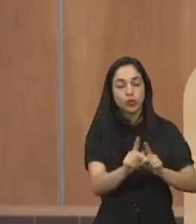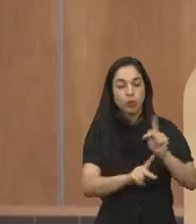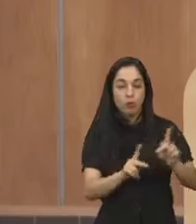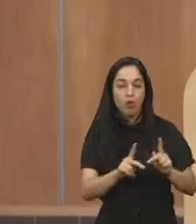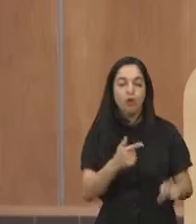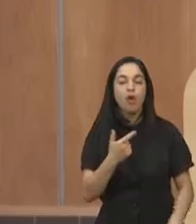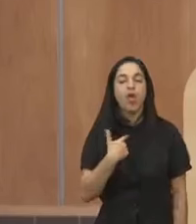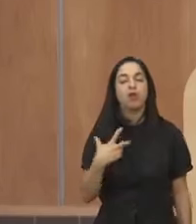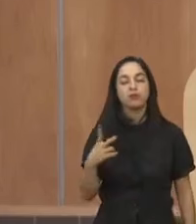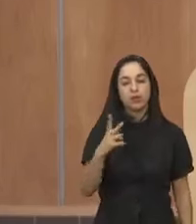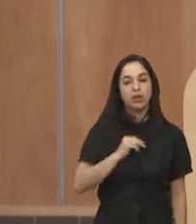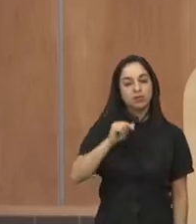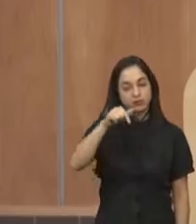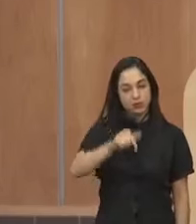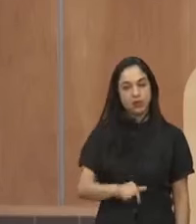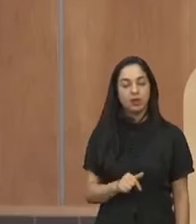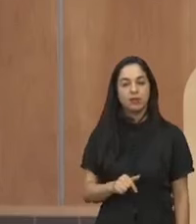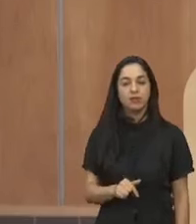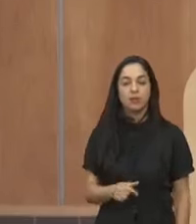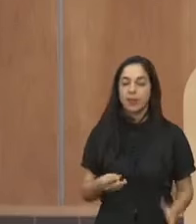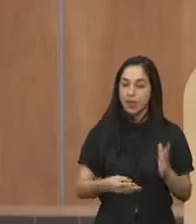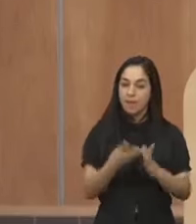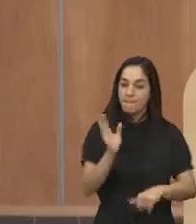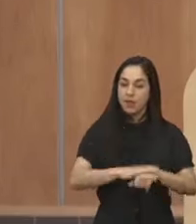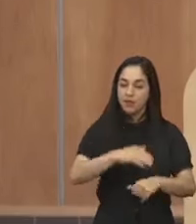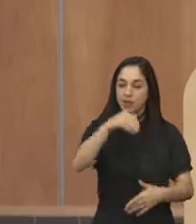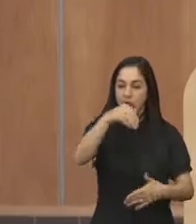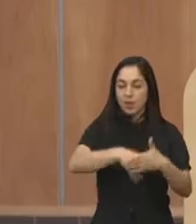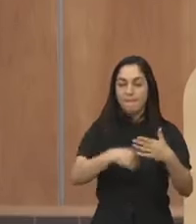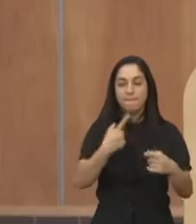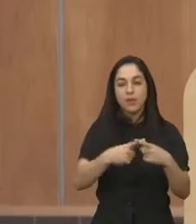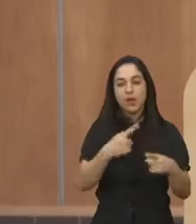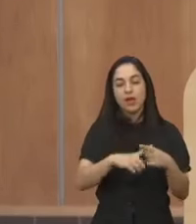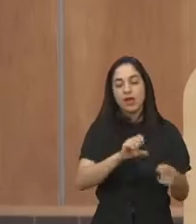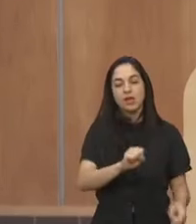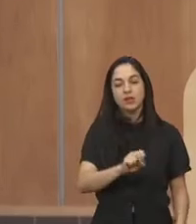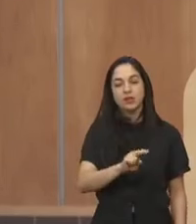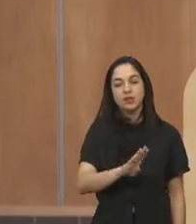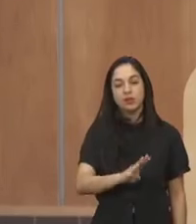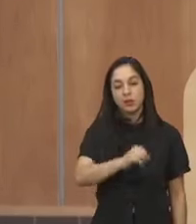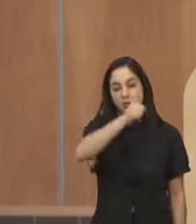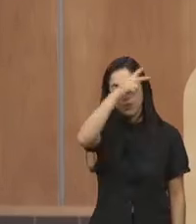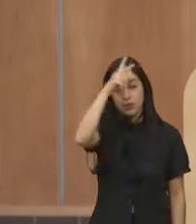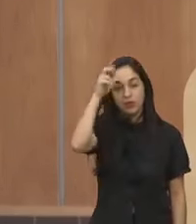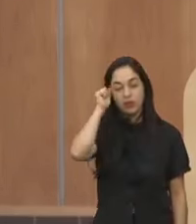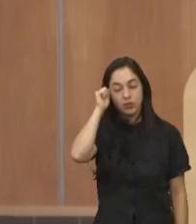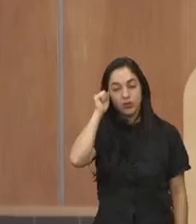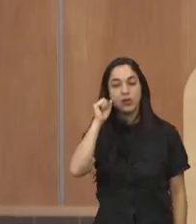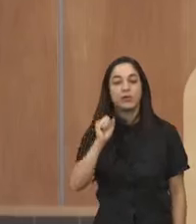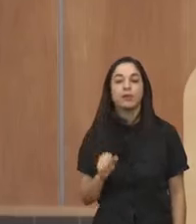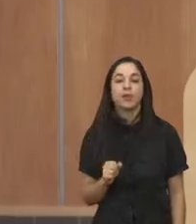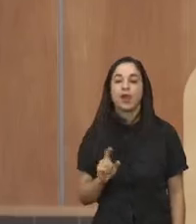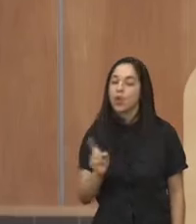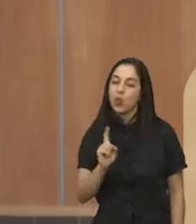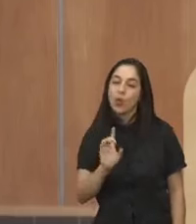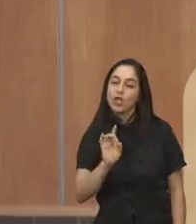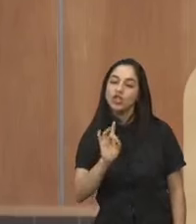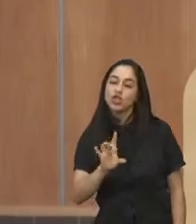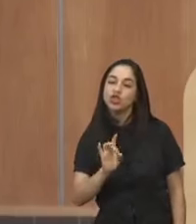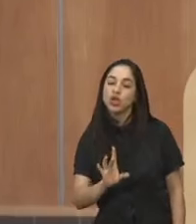em Jacareí, ser o terceiro mais bem votado, porque a população acreditou na subprefeitura, acreditou no meu trabalho. E a subprefeitura não é